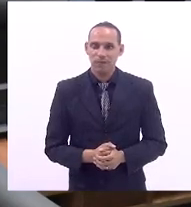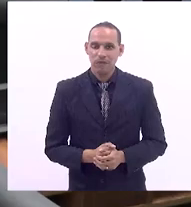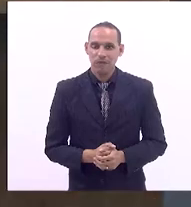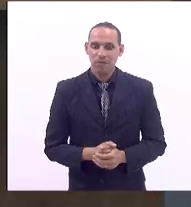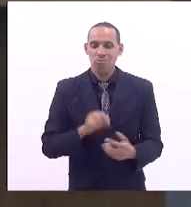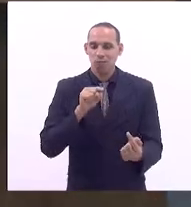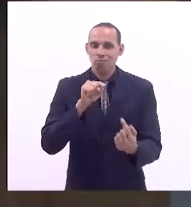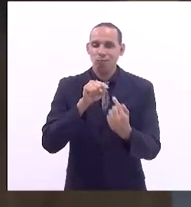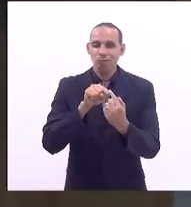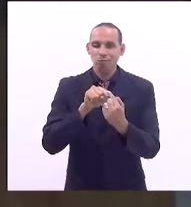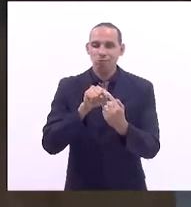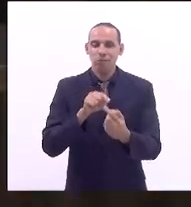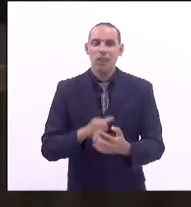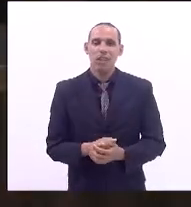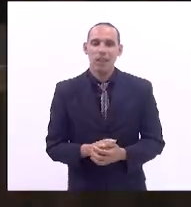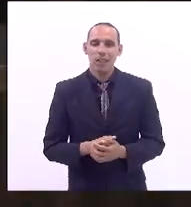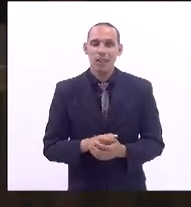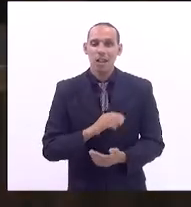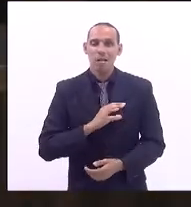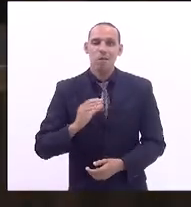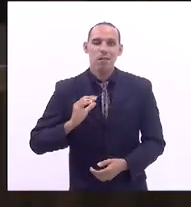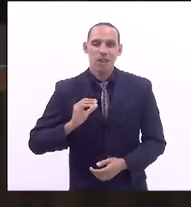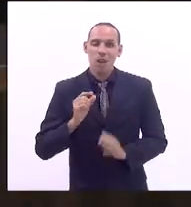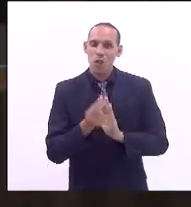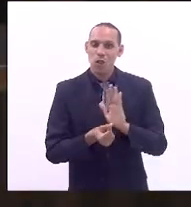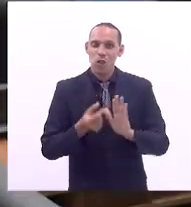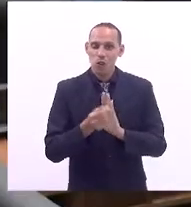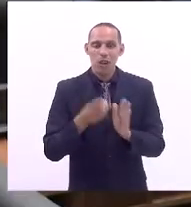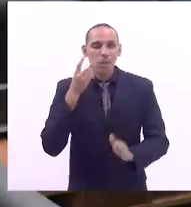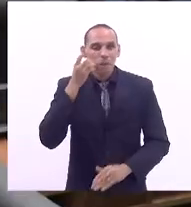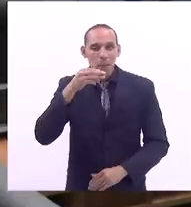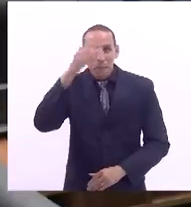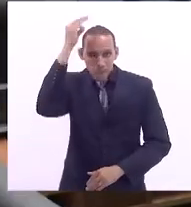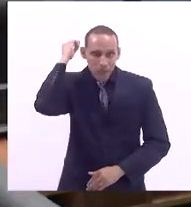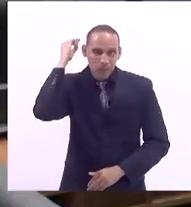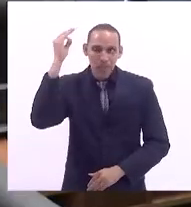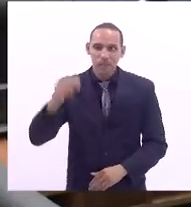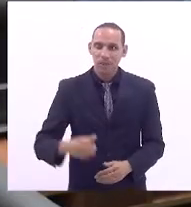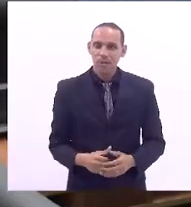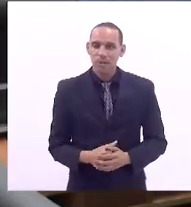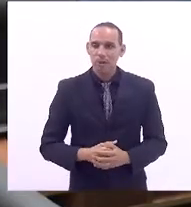parecer favorável pela comissão de orçamento que tá do Márcio Pacheco